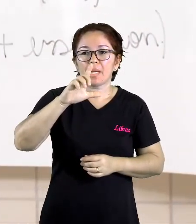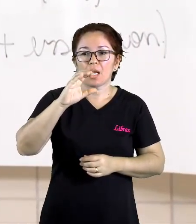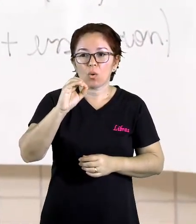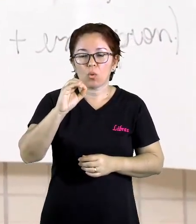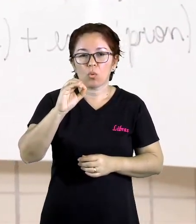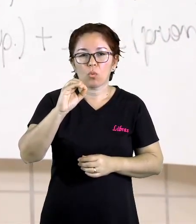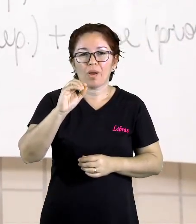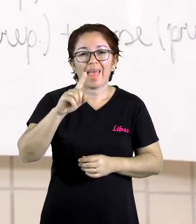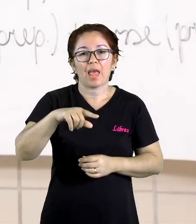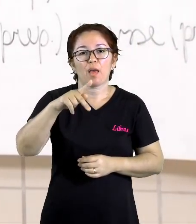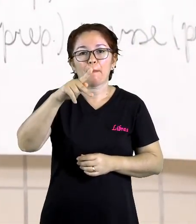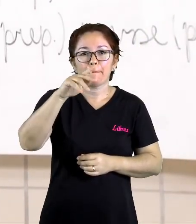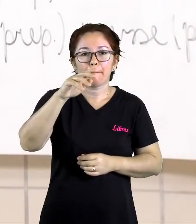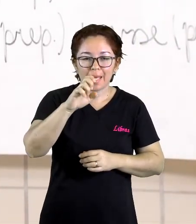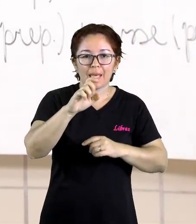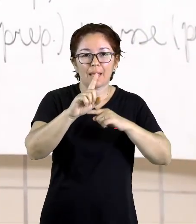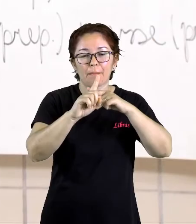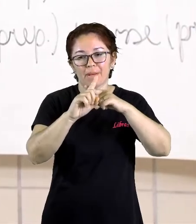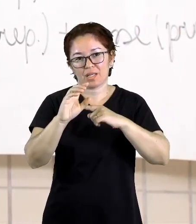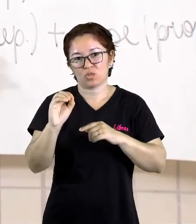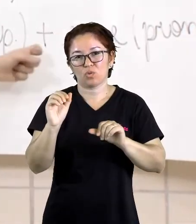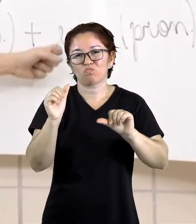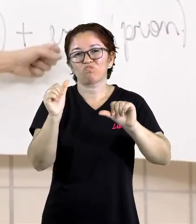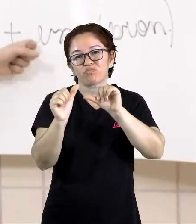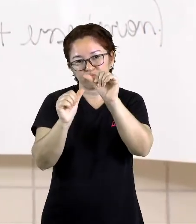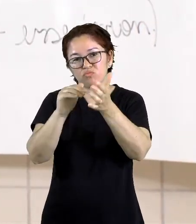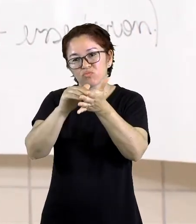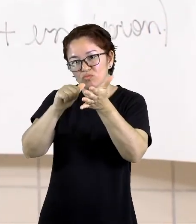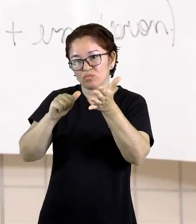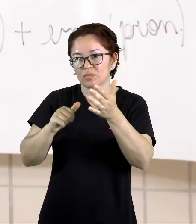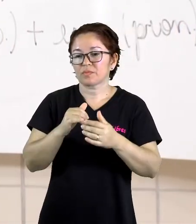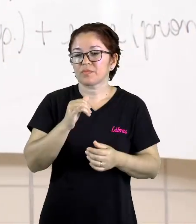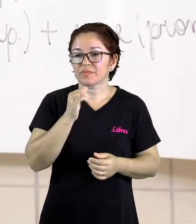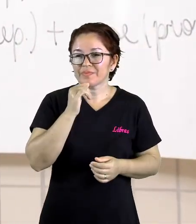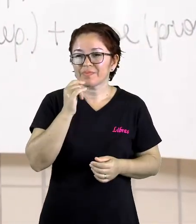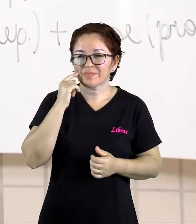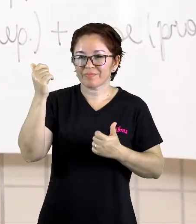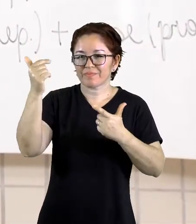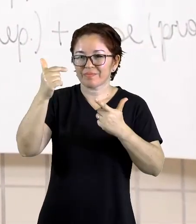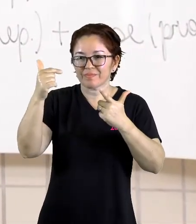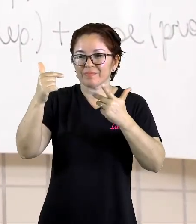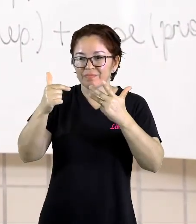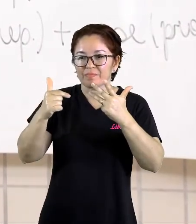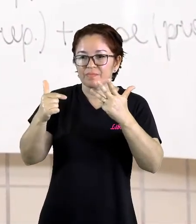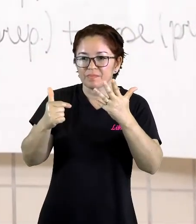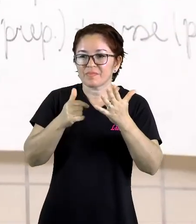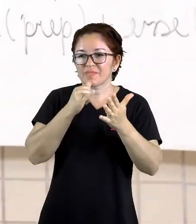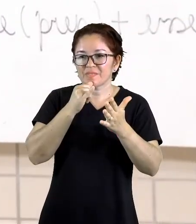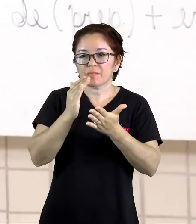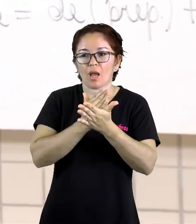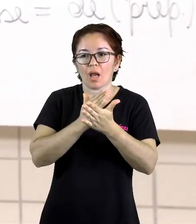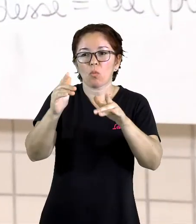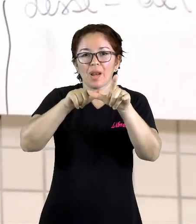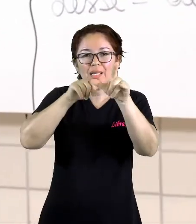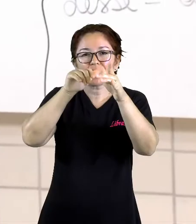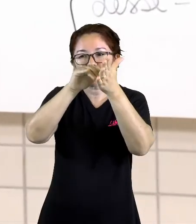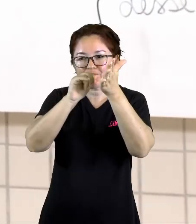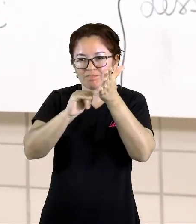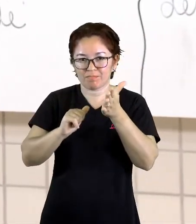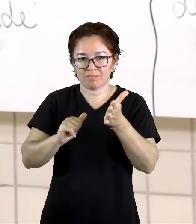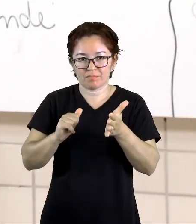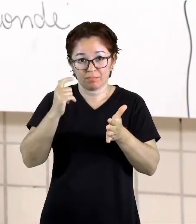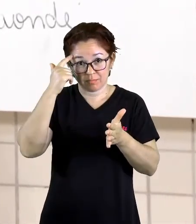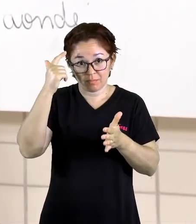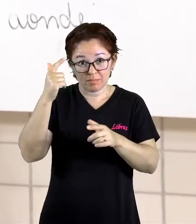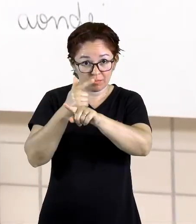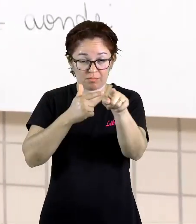o, pelo. E desse, de mais esse, desse. E aí, sexto ano, vocês entenderam